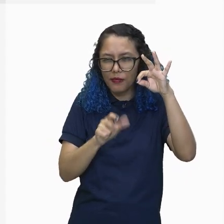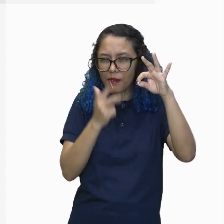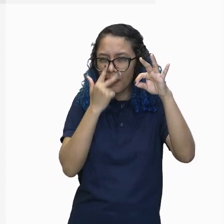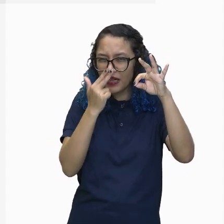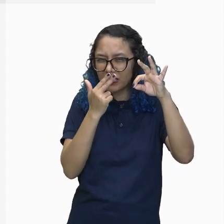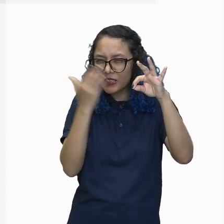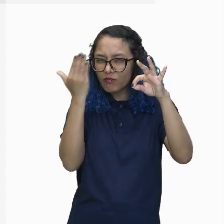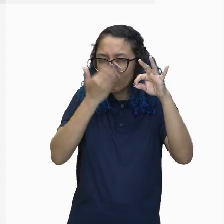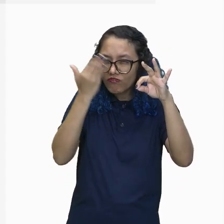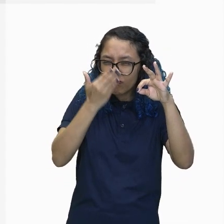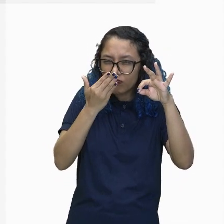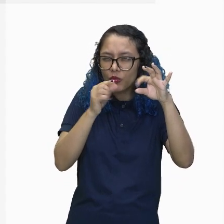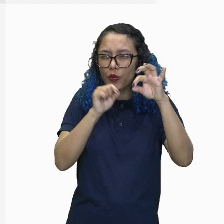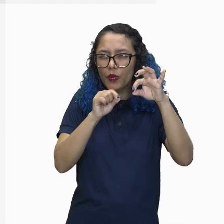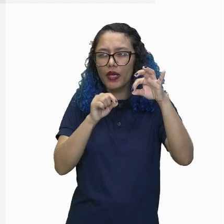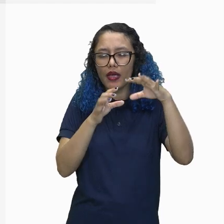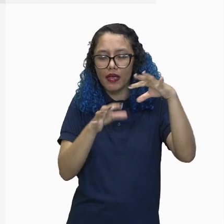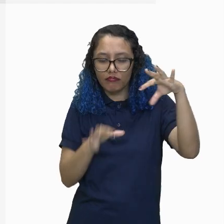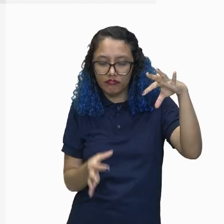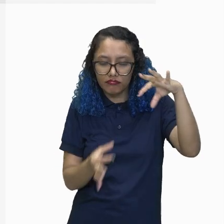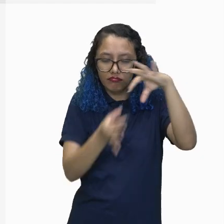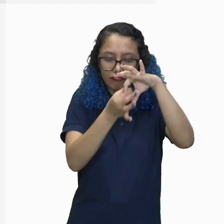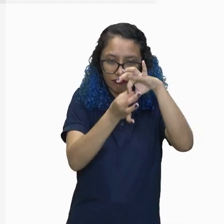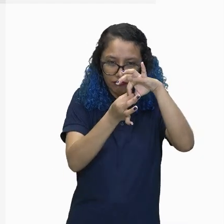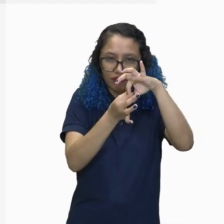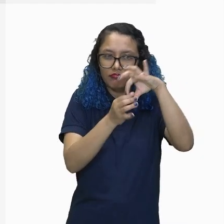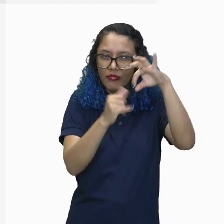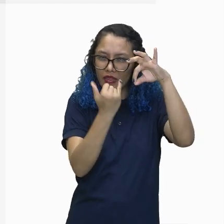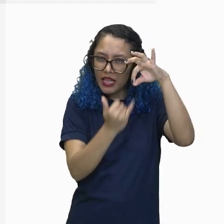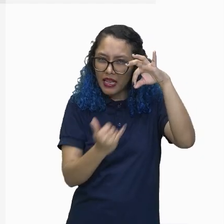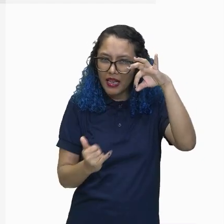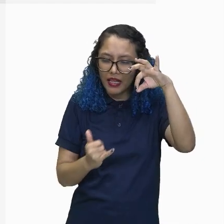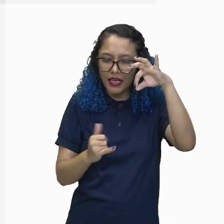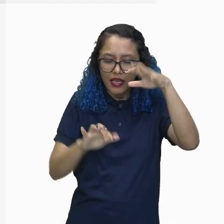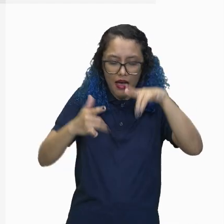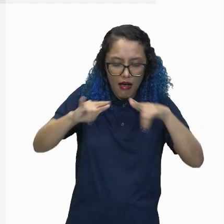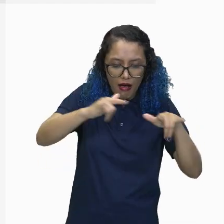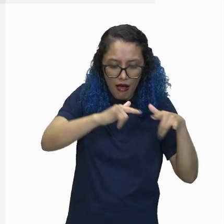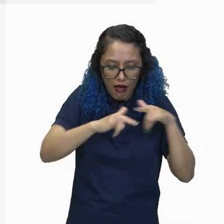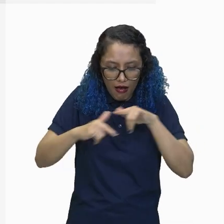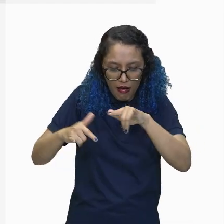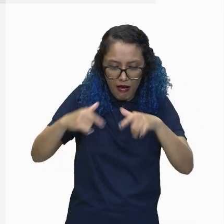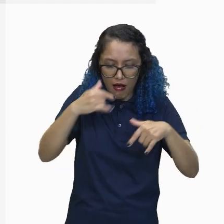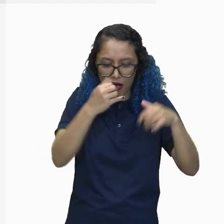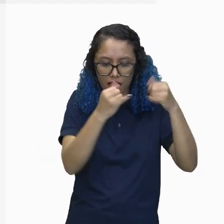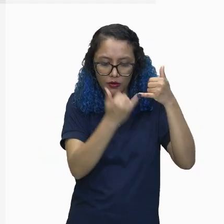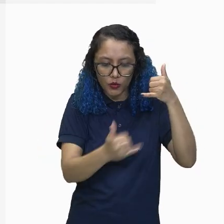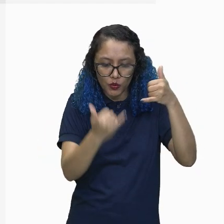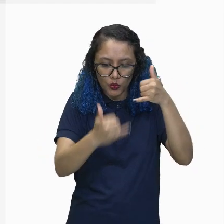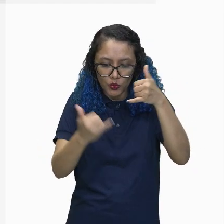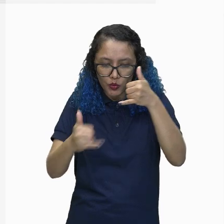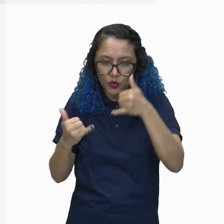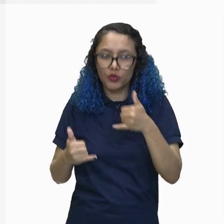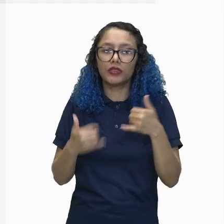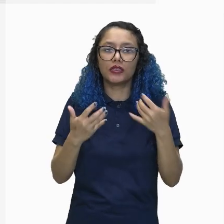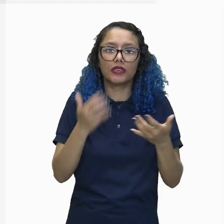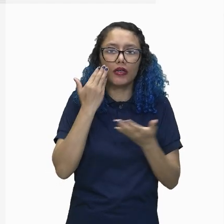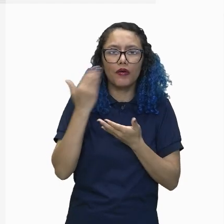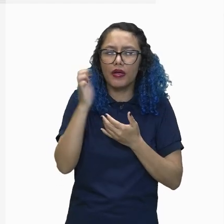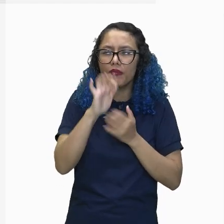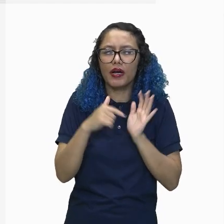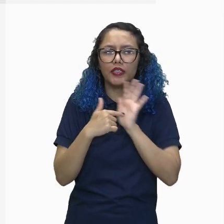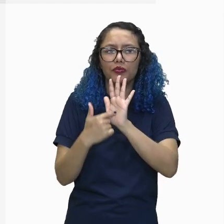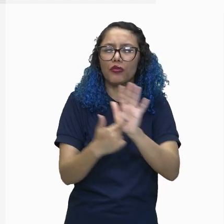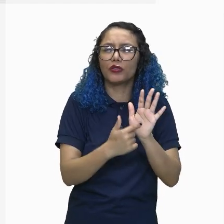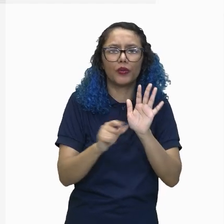imperceptível ligada às cabeças dessas pessoas aí. Então, o que o Nietzsche está dizendo para nós? O que essa imagem está dizendo para